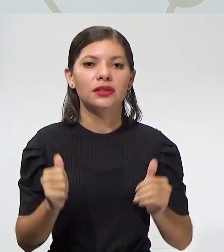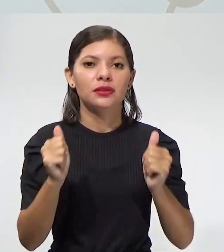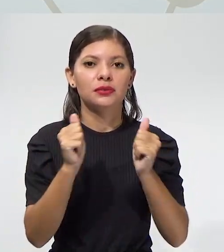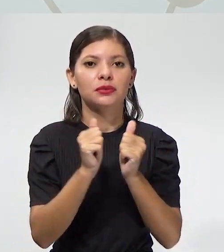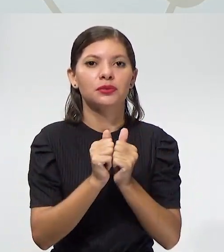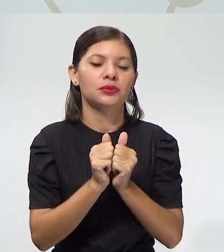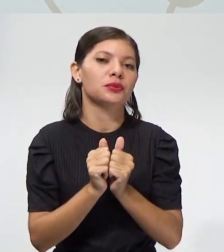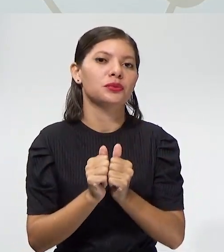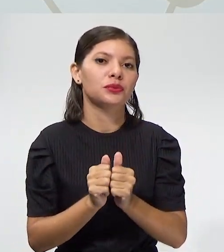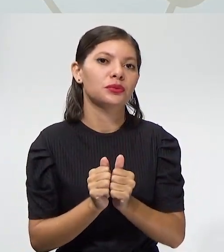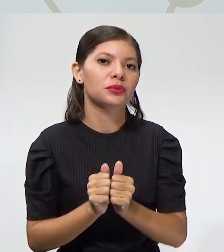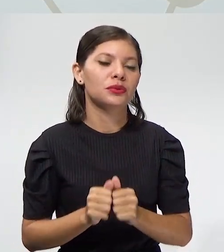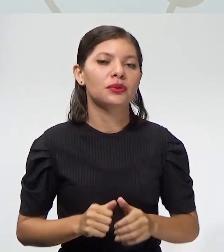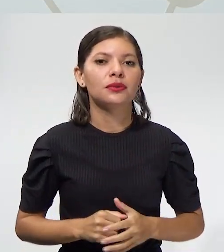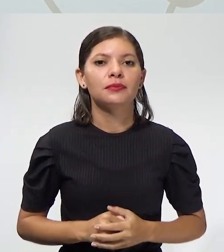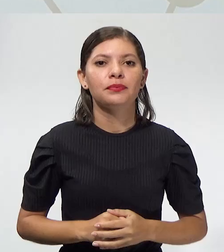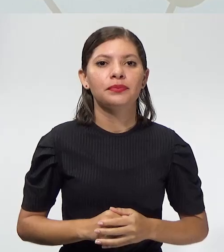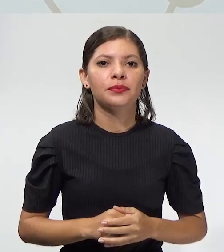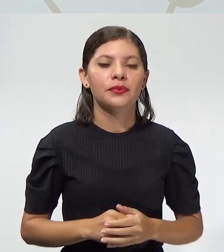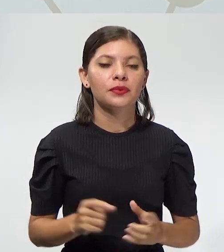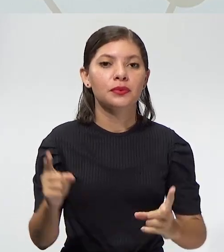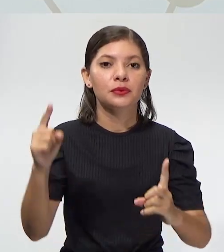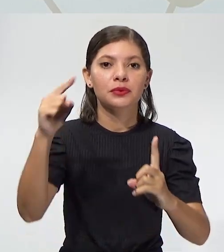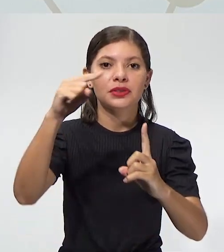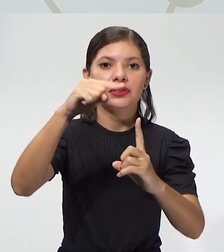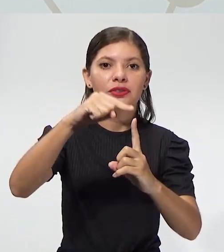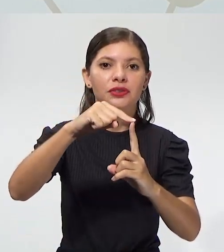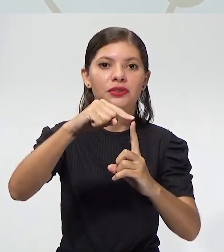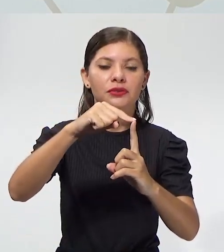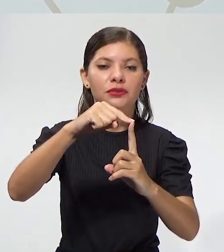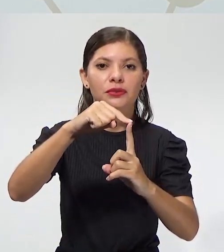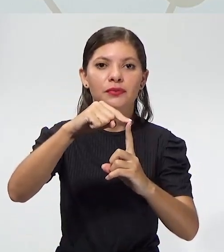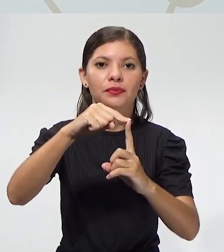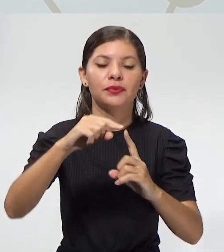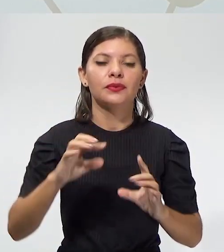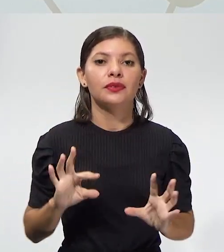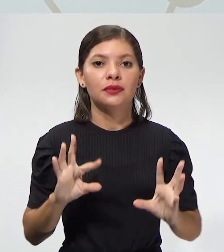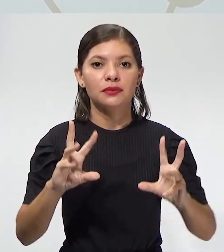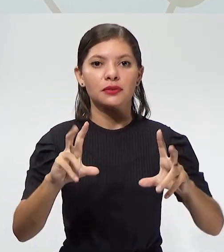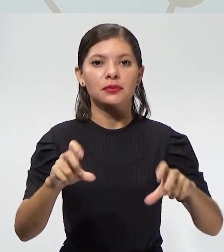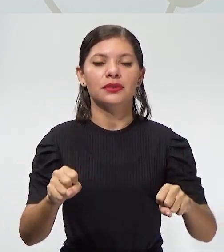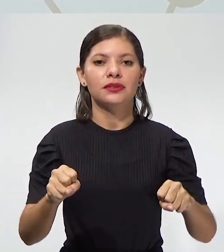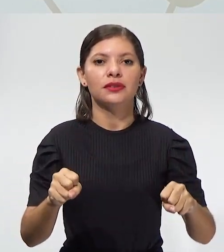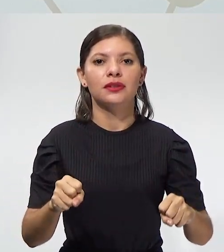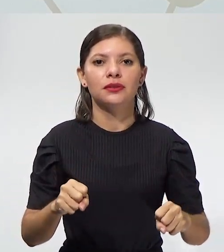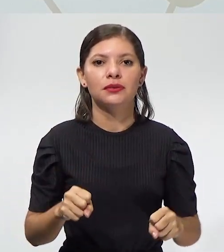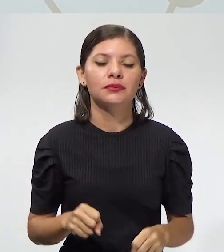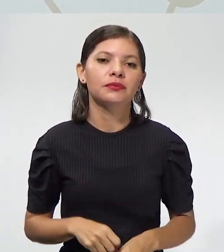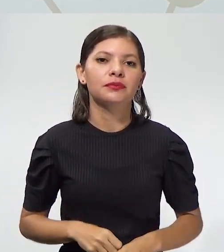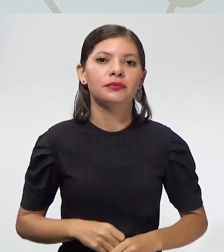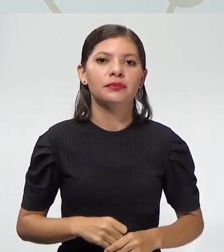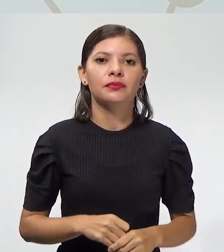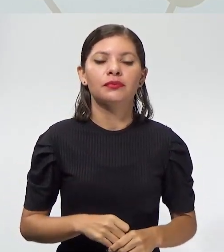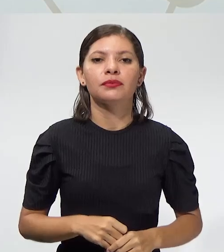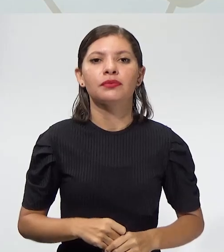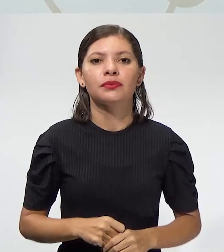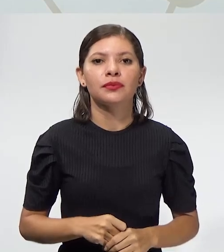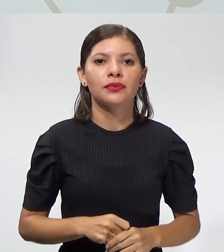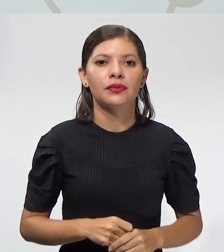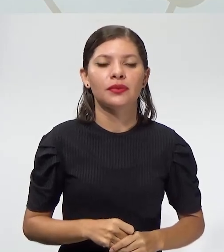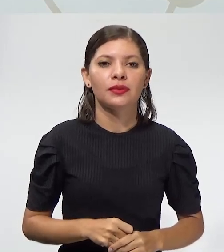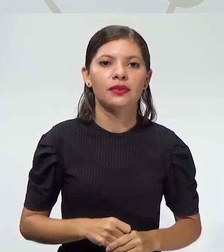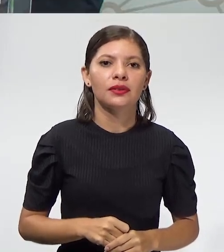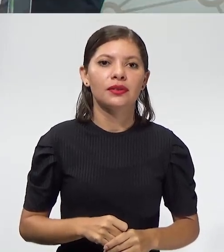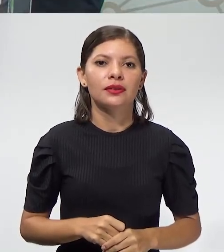ali atingir ao objetivo maior, né, que é o objetivo da formação do profissional, que no caso é o profissional licenciado em